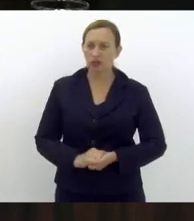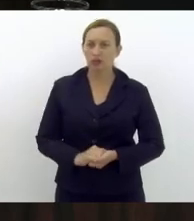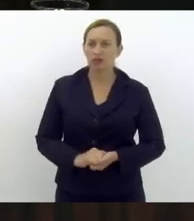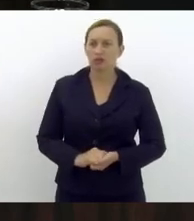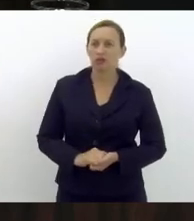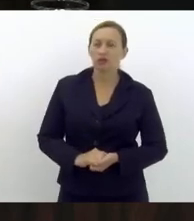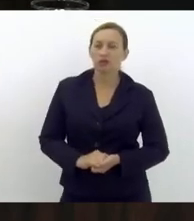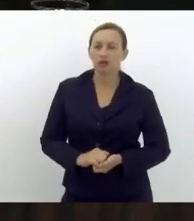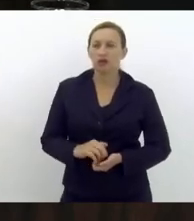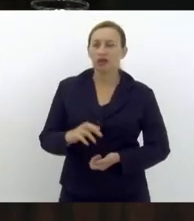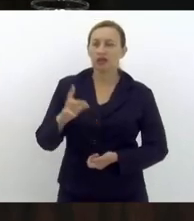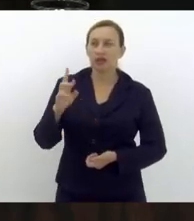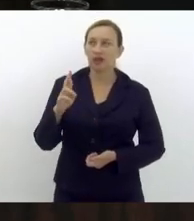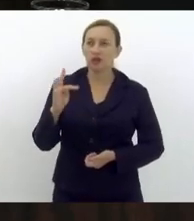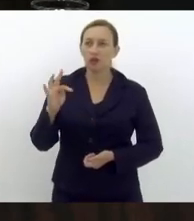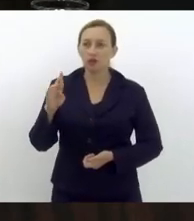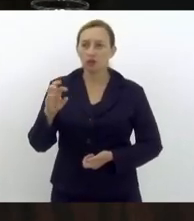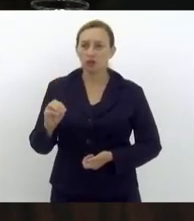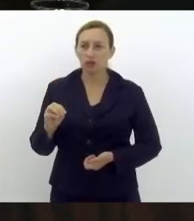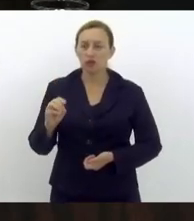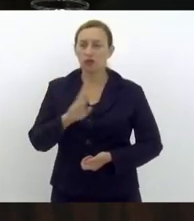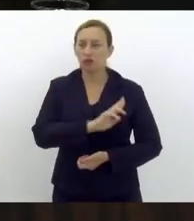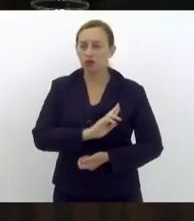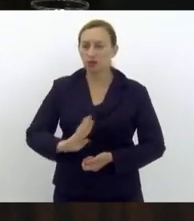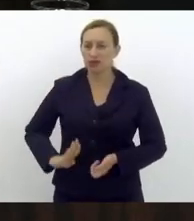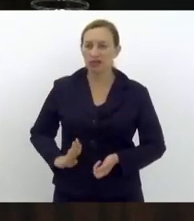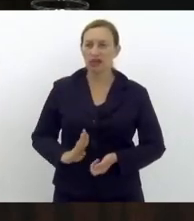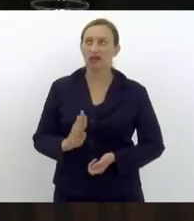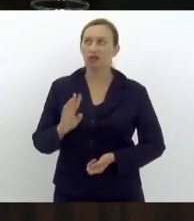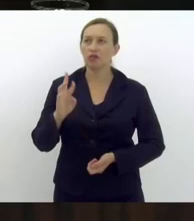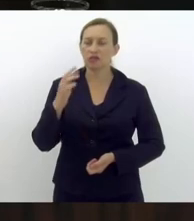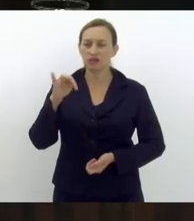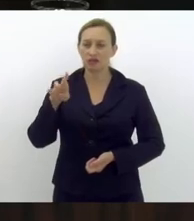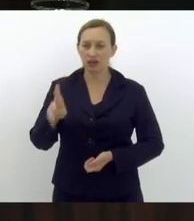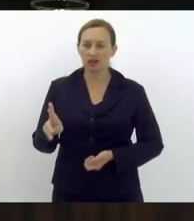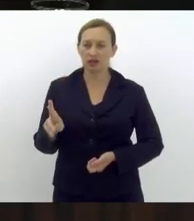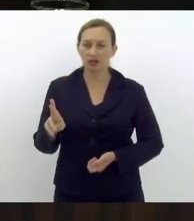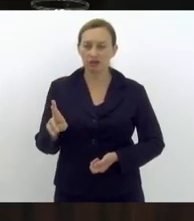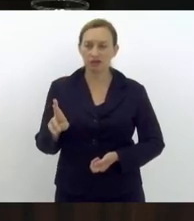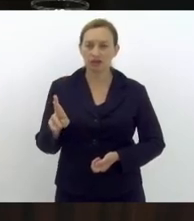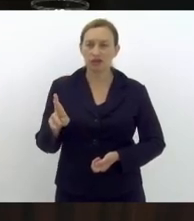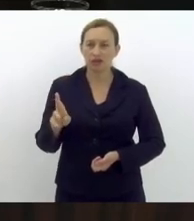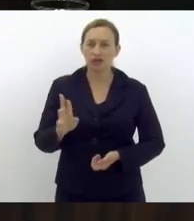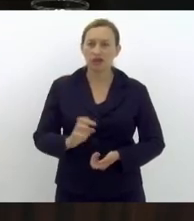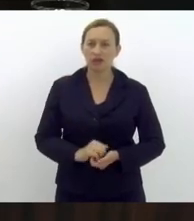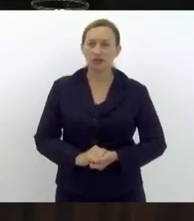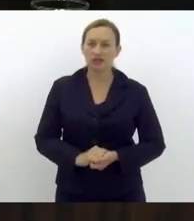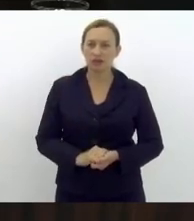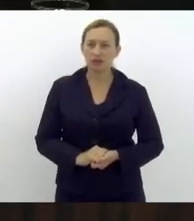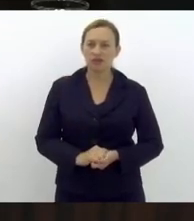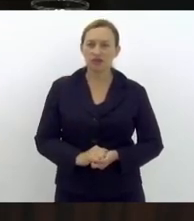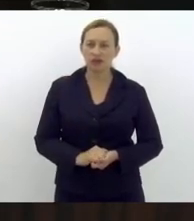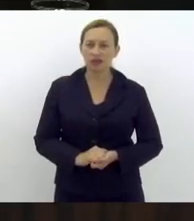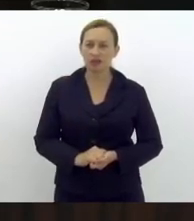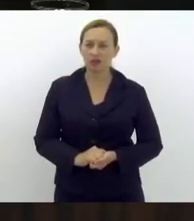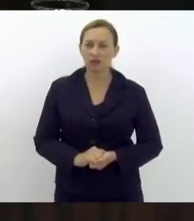Rodrigo Bracelar. Rosenberg Reis. Manuel. Samuel Malafaia,